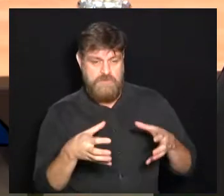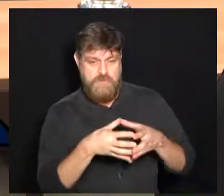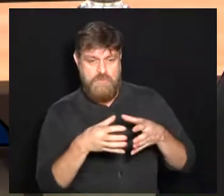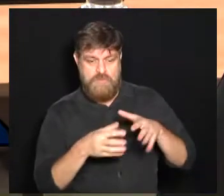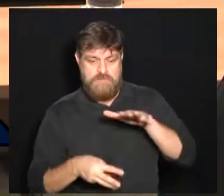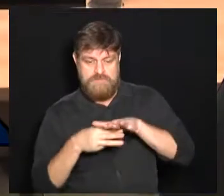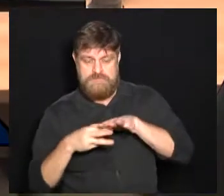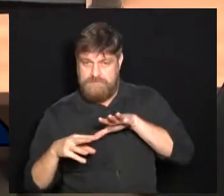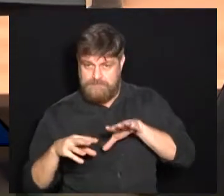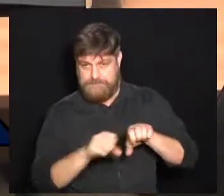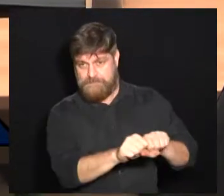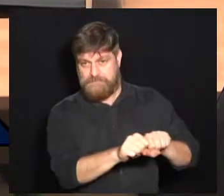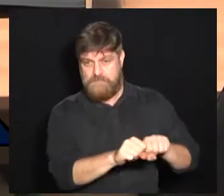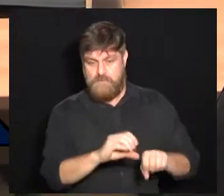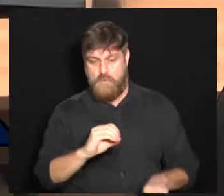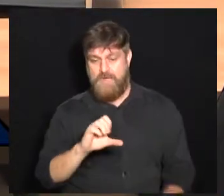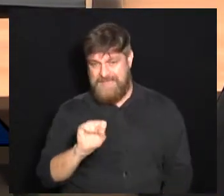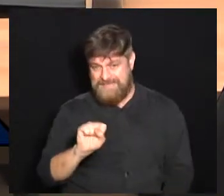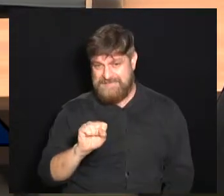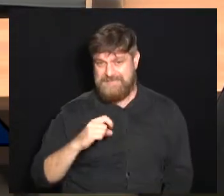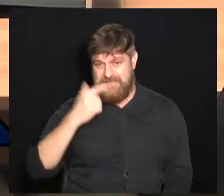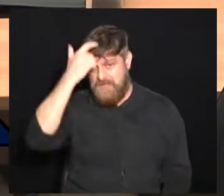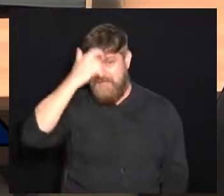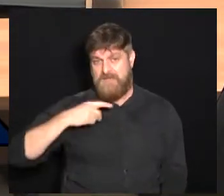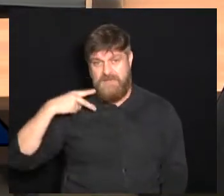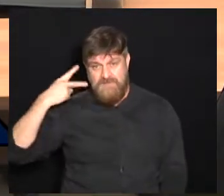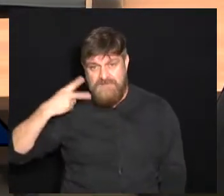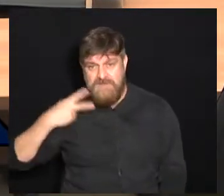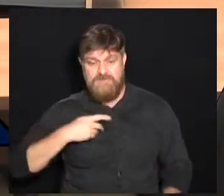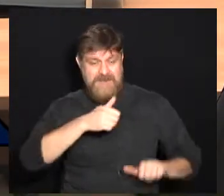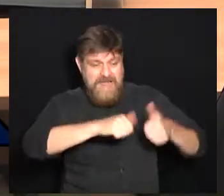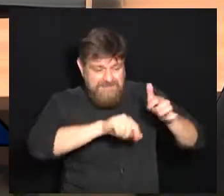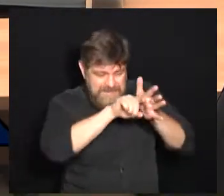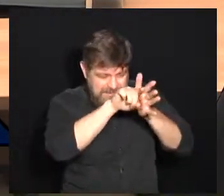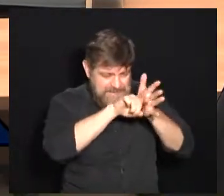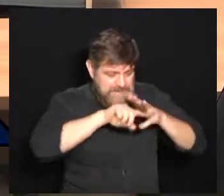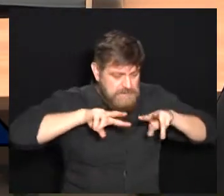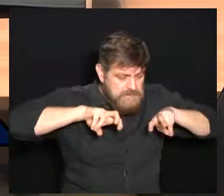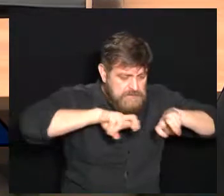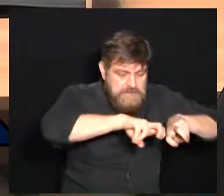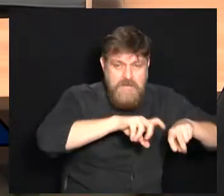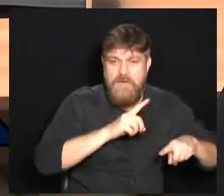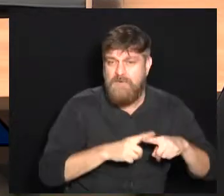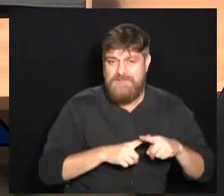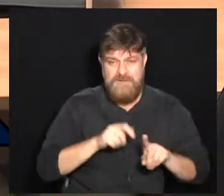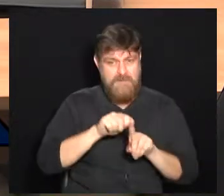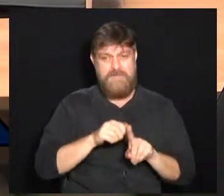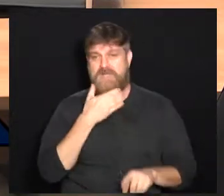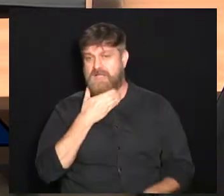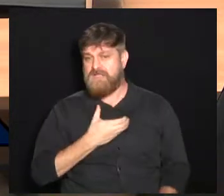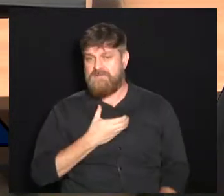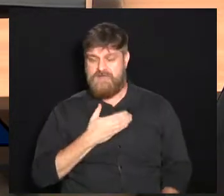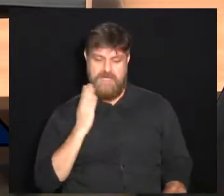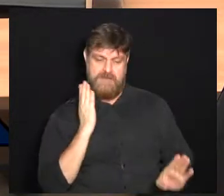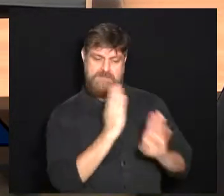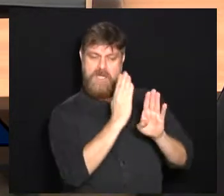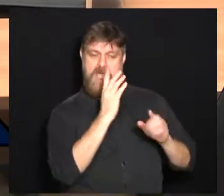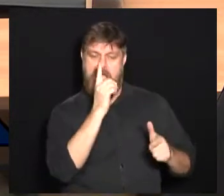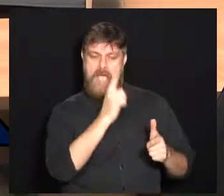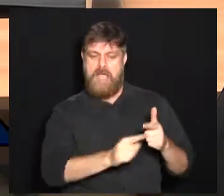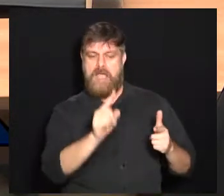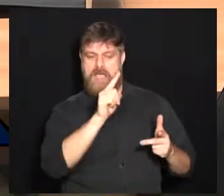SOS, mas, enquanto parlamentar, nós vamos ter que apurar. Porque não foi só em dezembro que descobriram que tinha